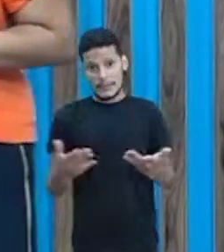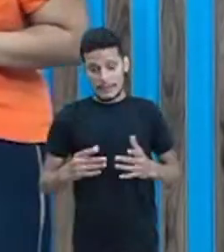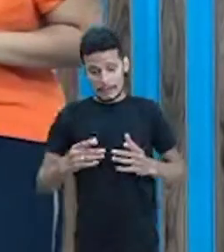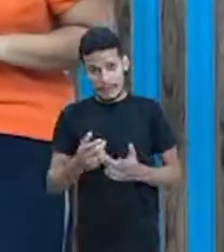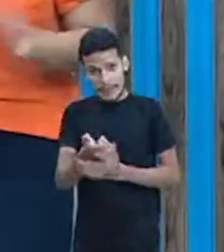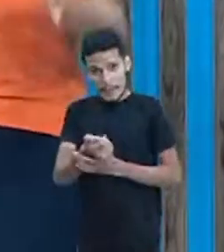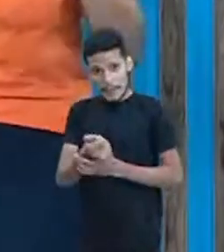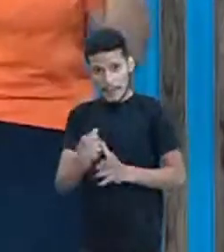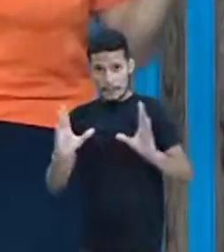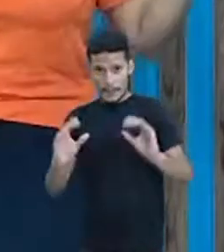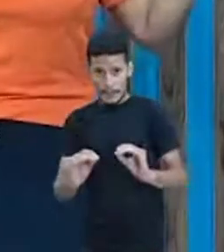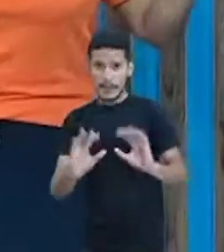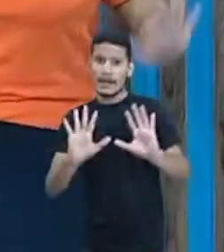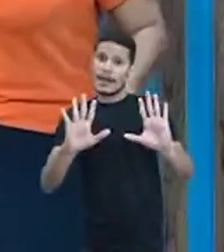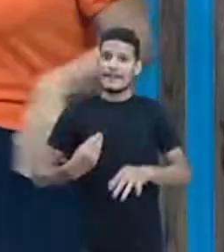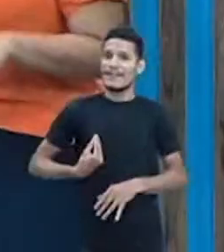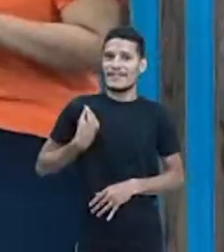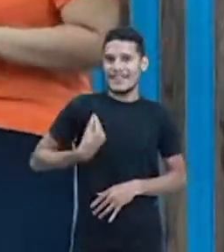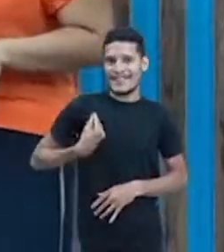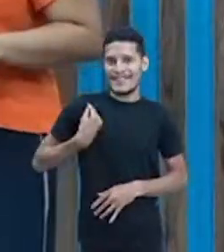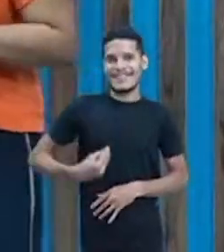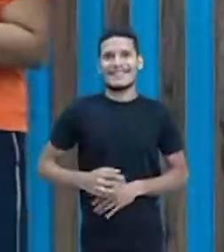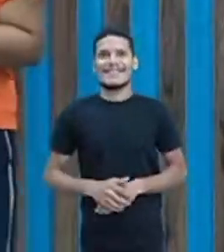porque é isso, gente. A vida é assim mesmo.